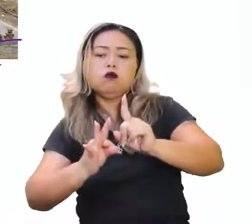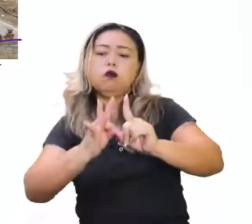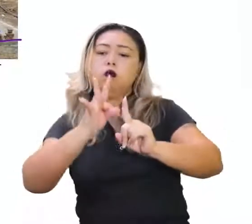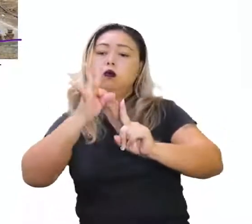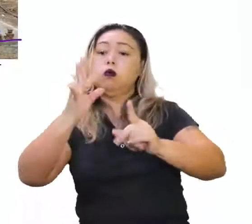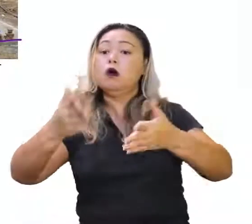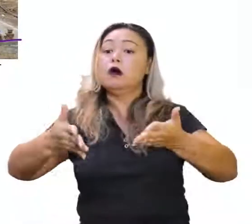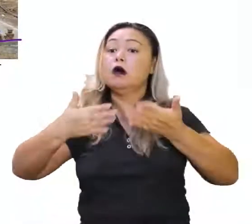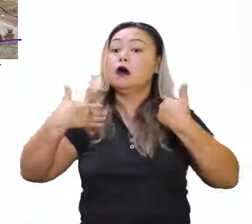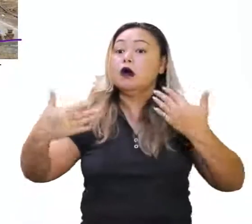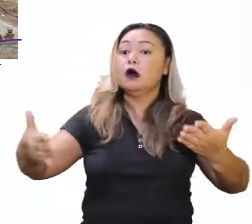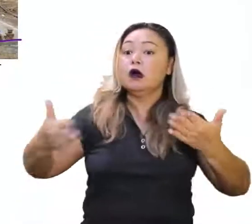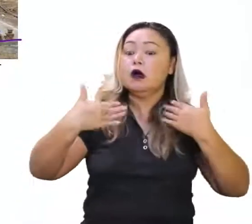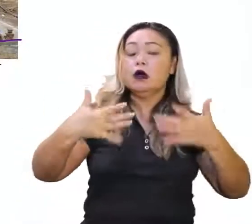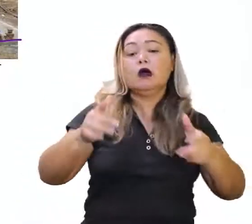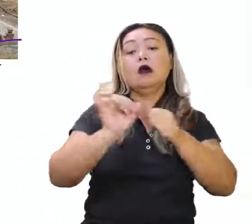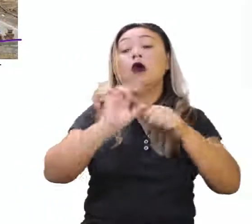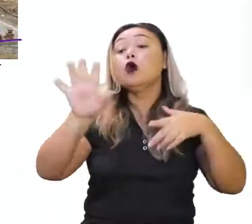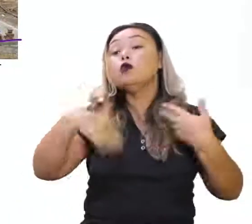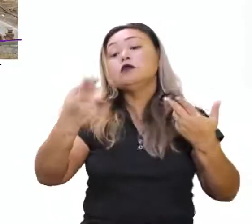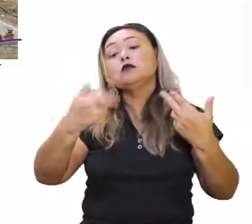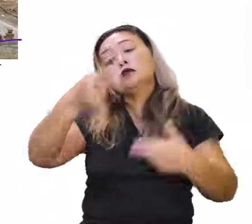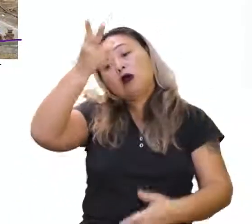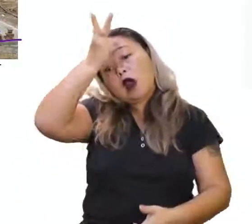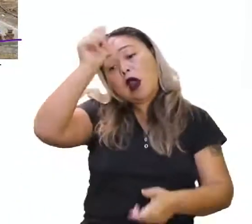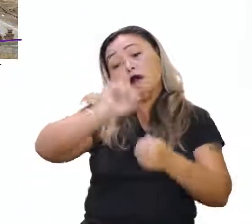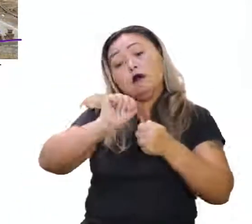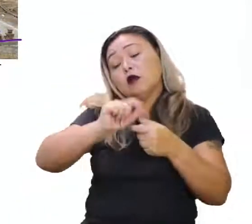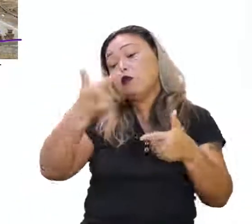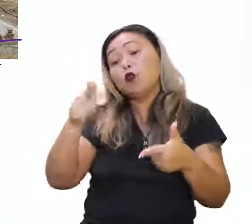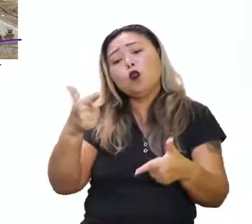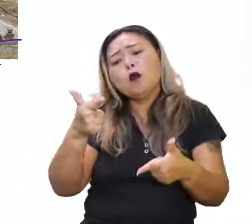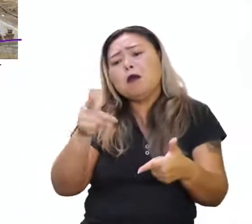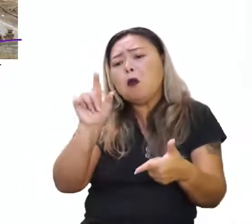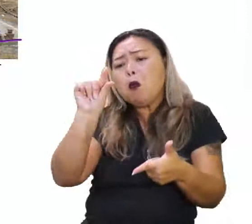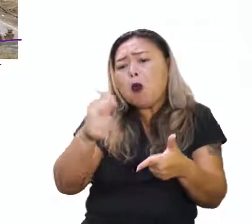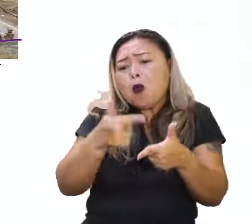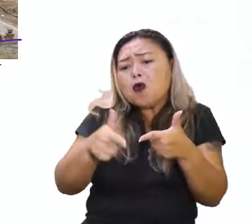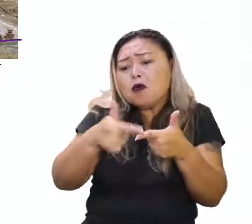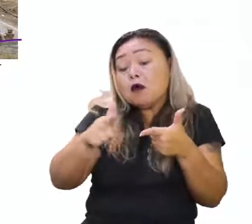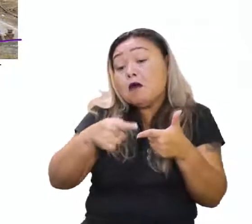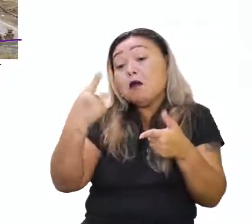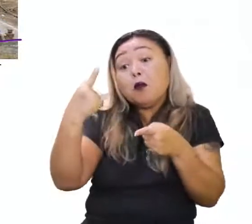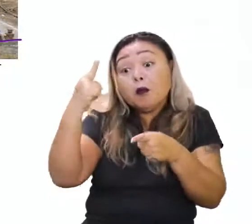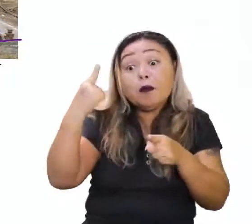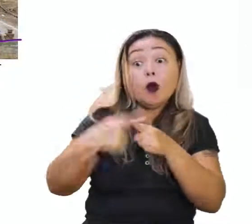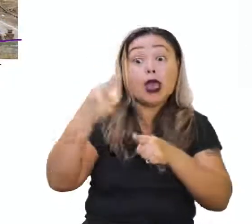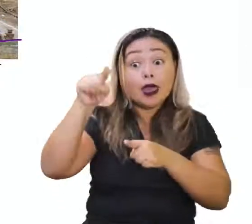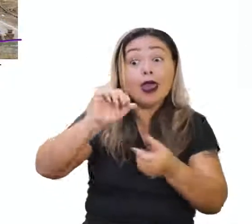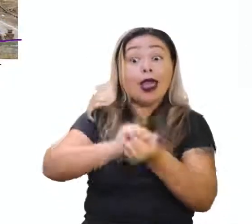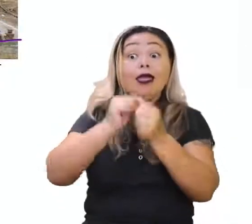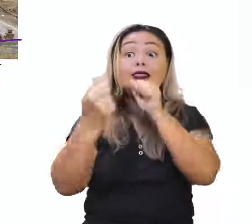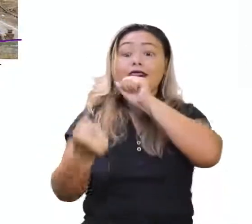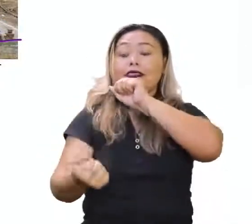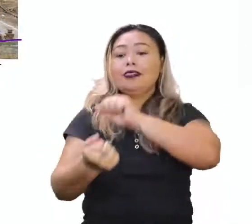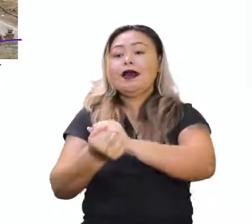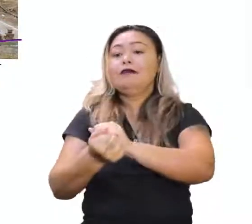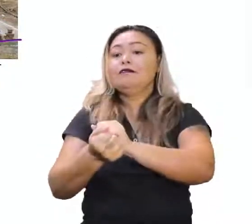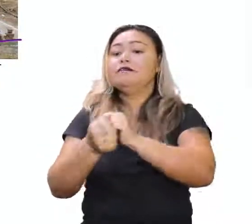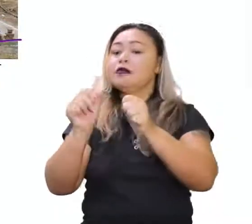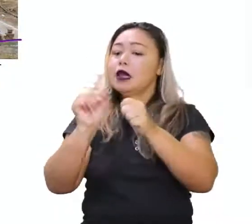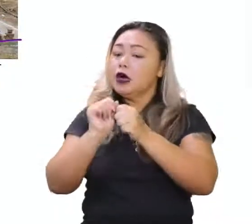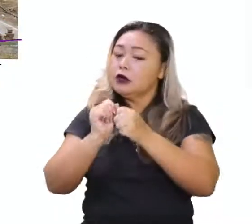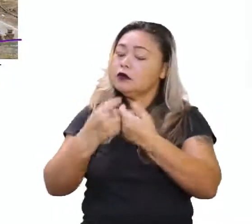temperaturas muito altas. Só que os caprinos não têm tanto problema assim, que eles estão bem adaptados à incidência